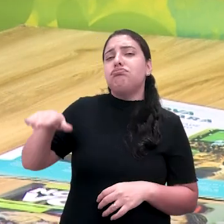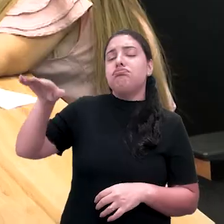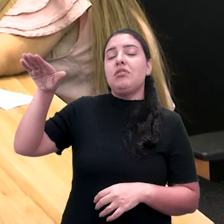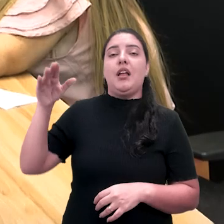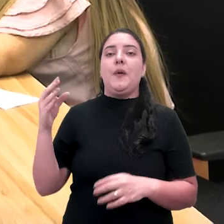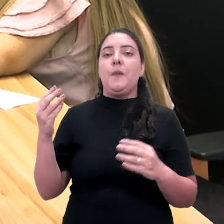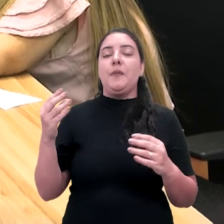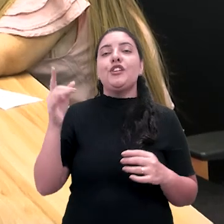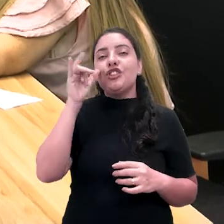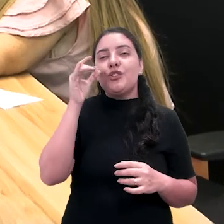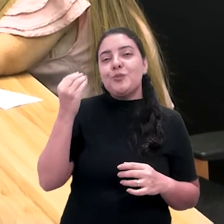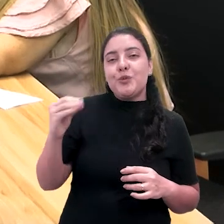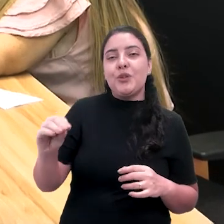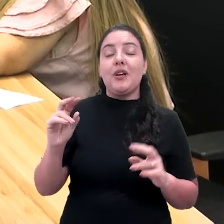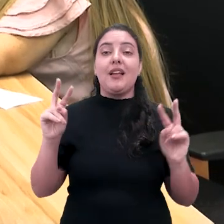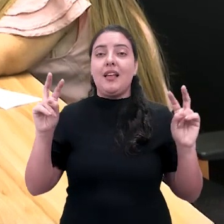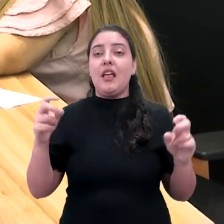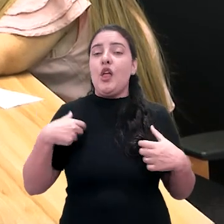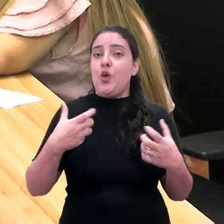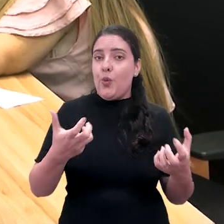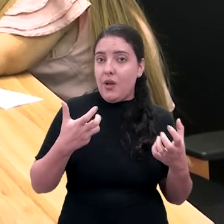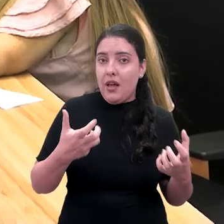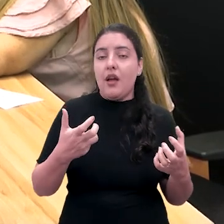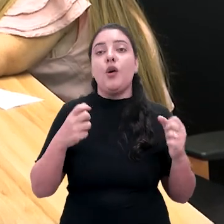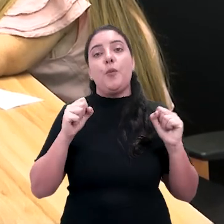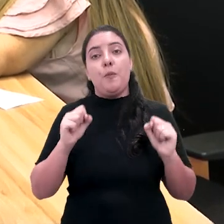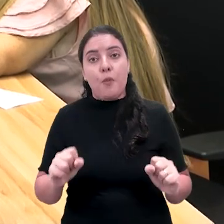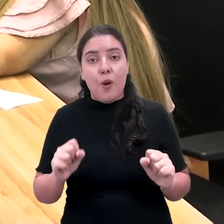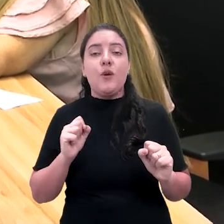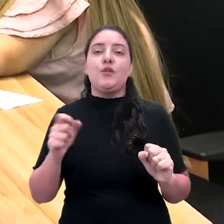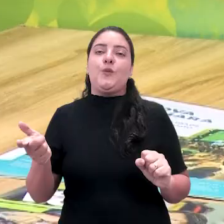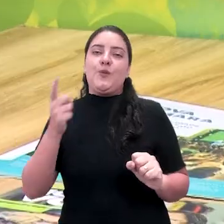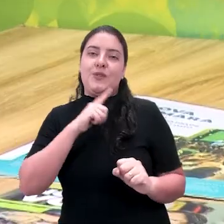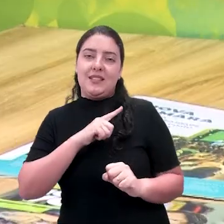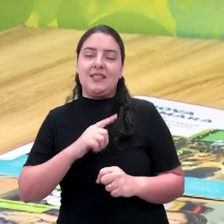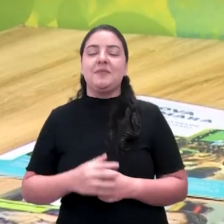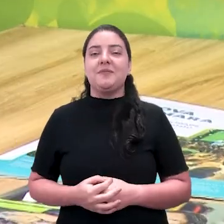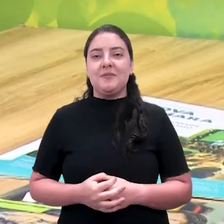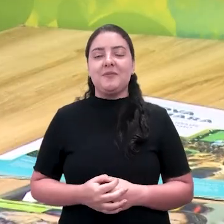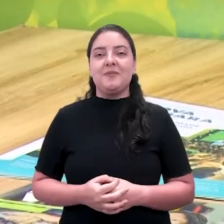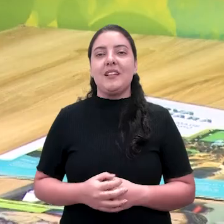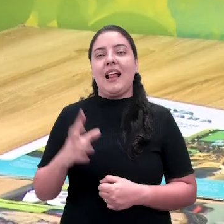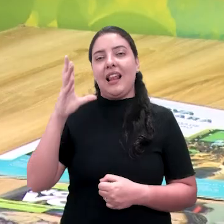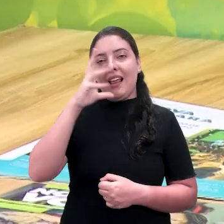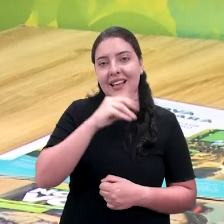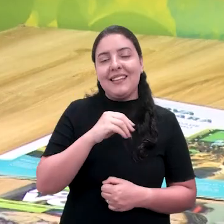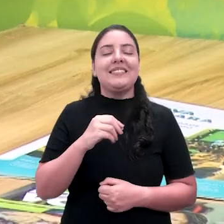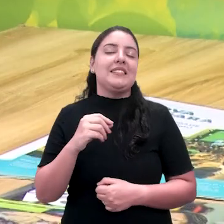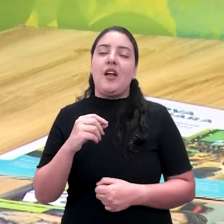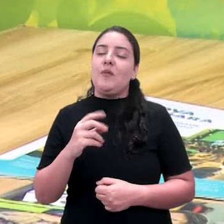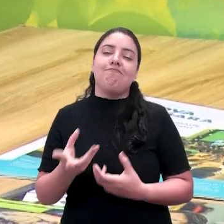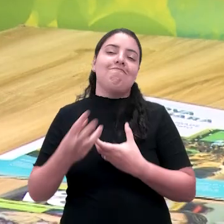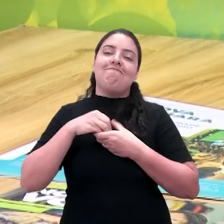coloquei até no Instagram, que é: eu quero, eu posso, eu consigo. Ai, que linda. E é algo que eu carrego